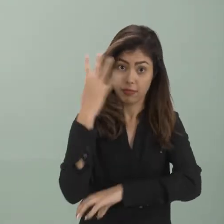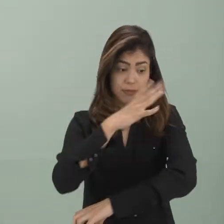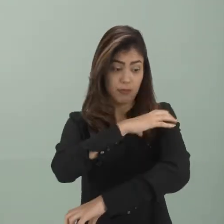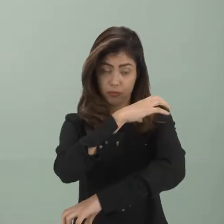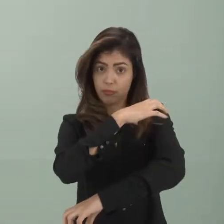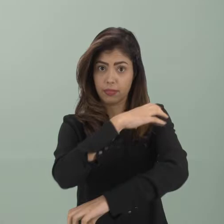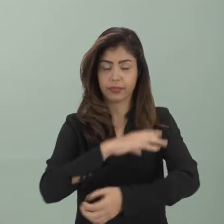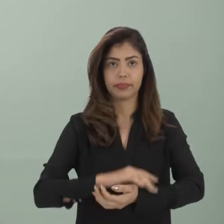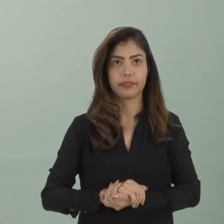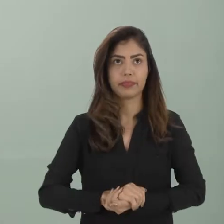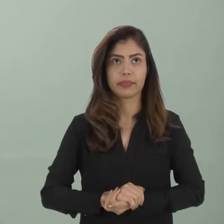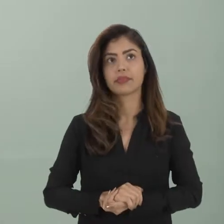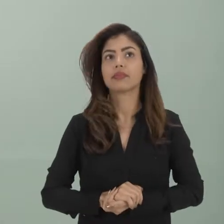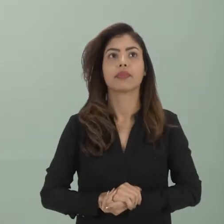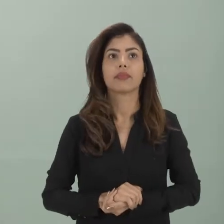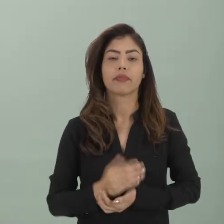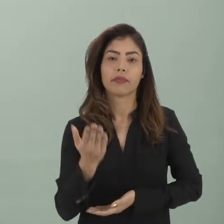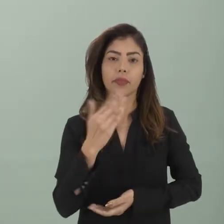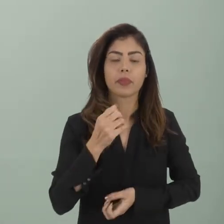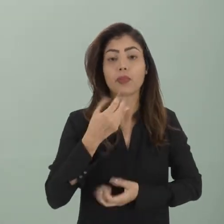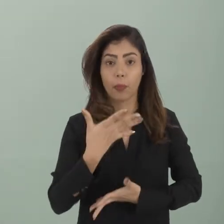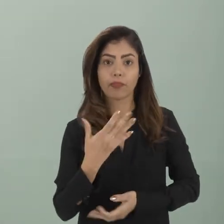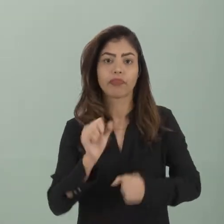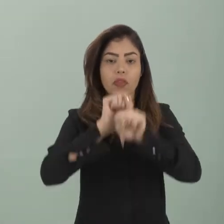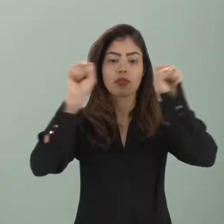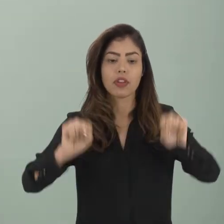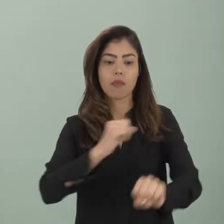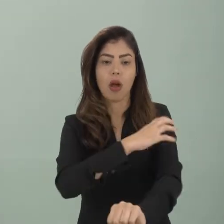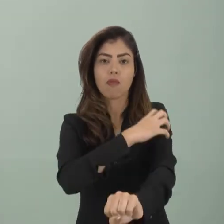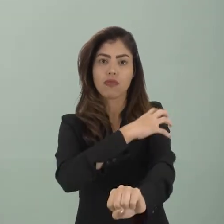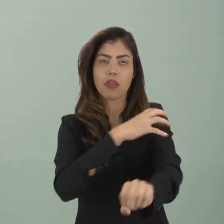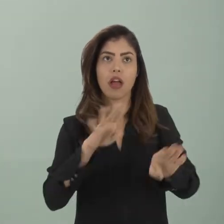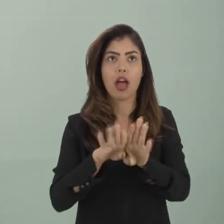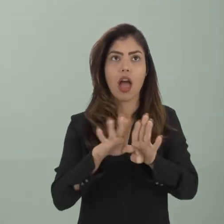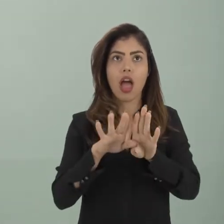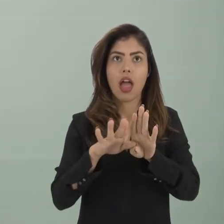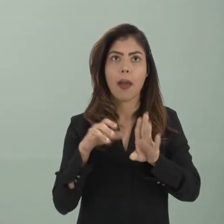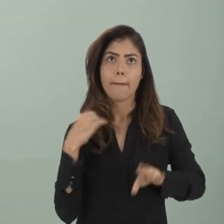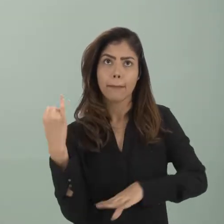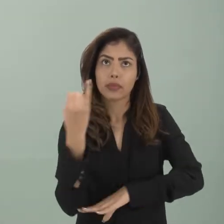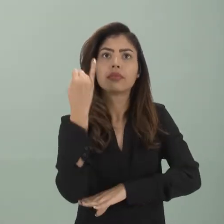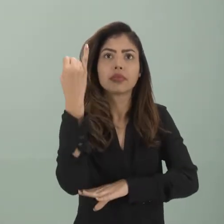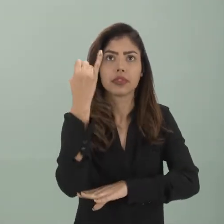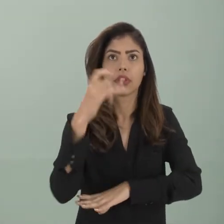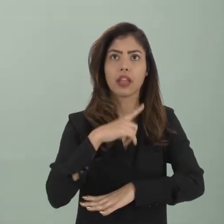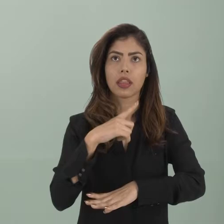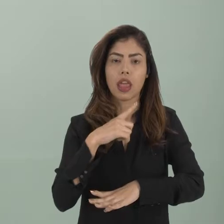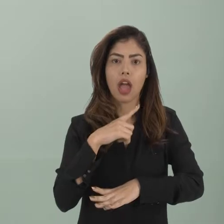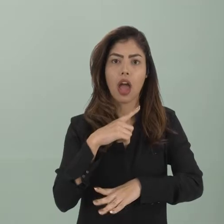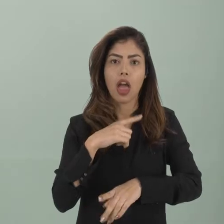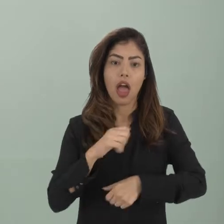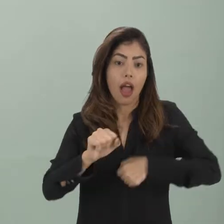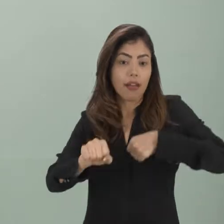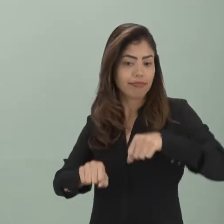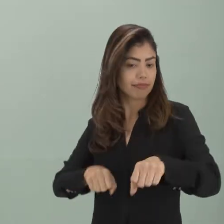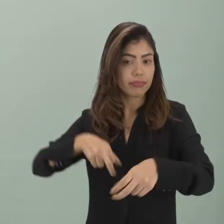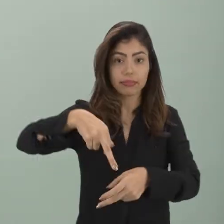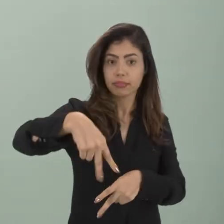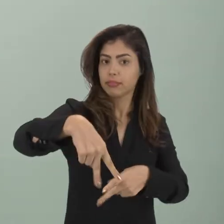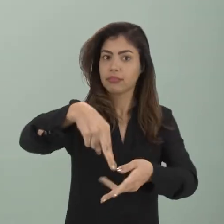muscular. Bom, o sistema muscular ele é extremamente importante para a nossa